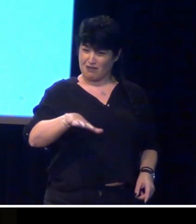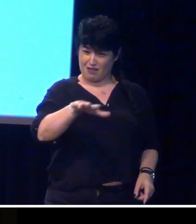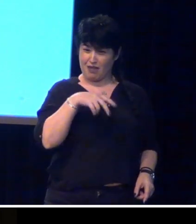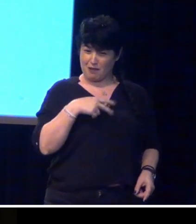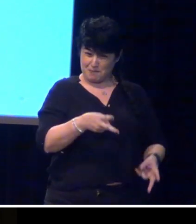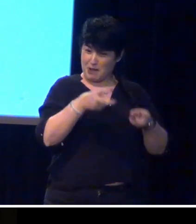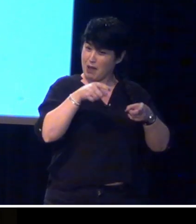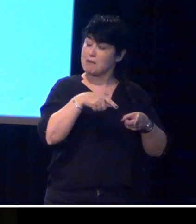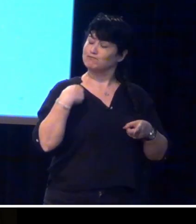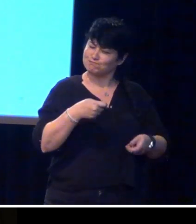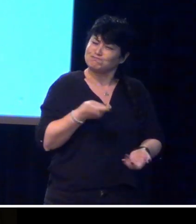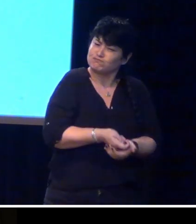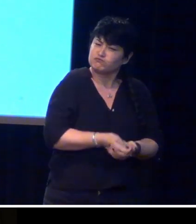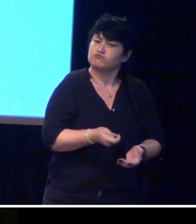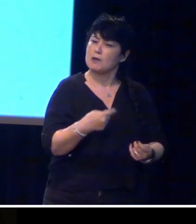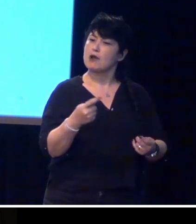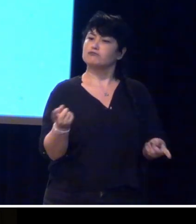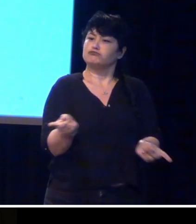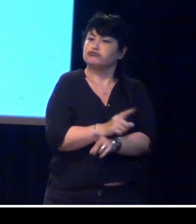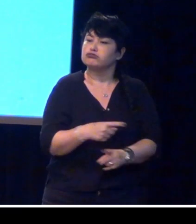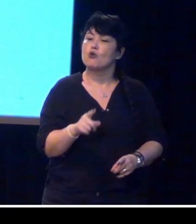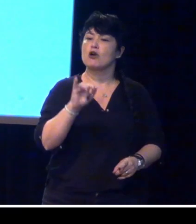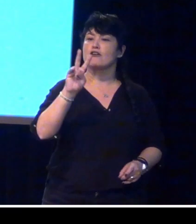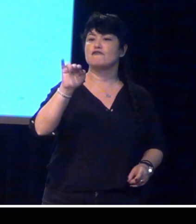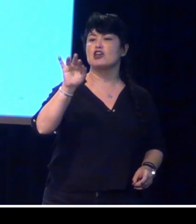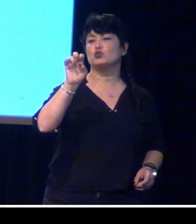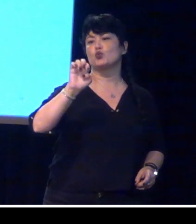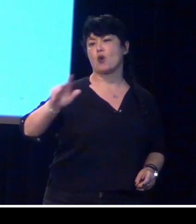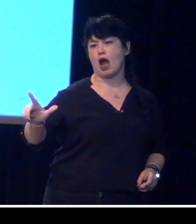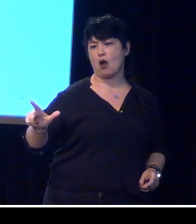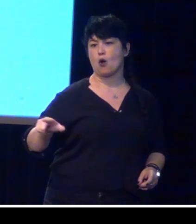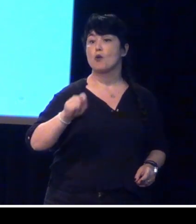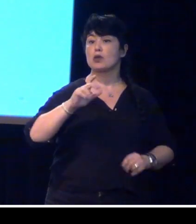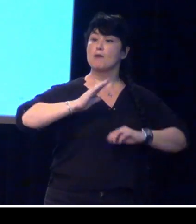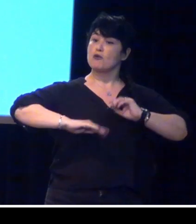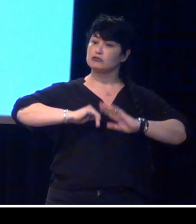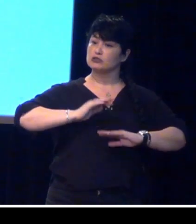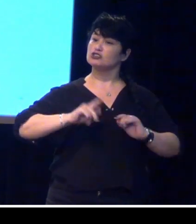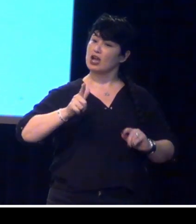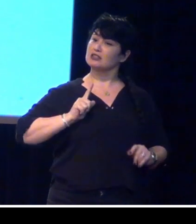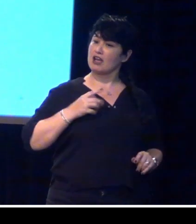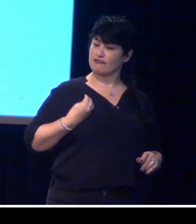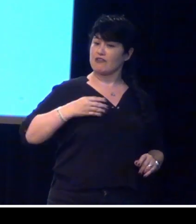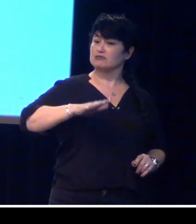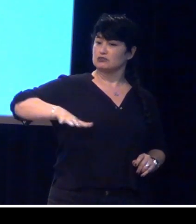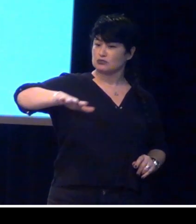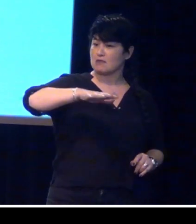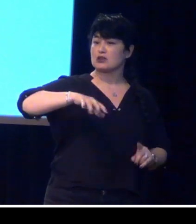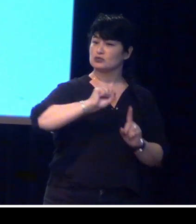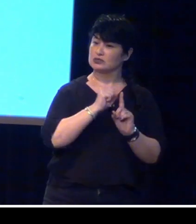a gente precisa potencializar o intercâmbio virtual, que os profissionais já estão vivendo nos seus espaços